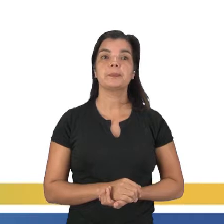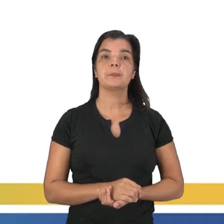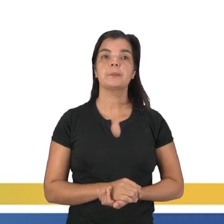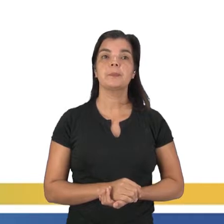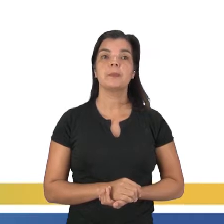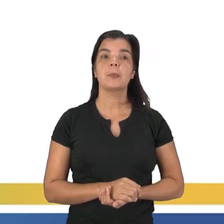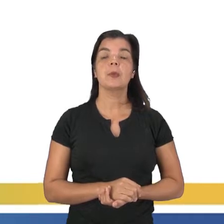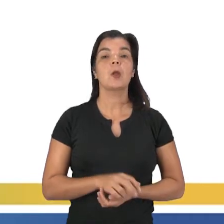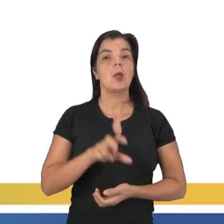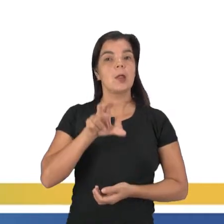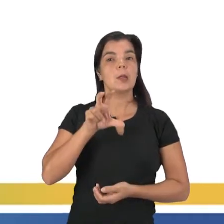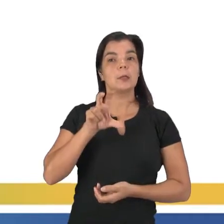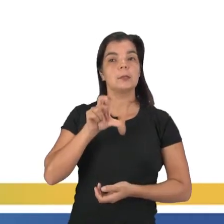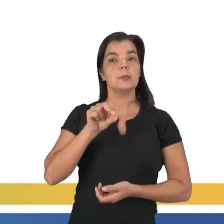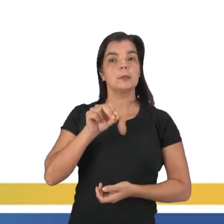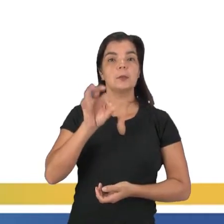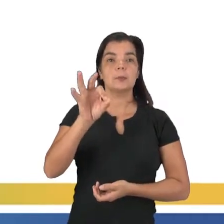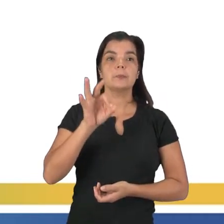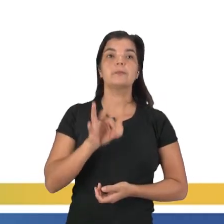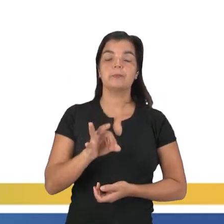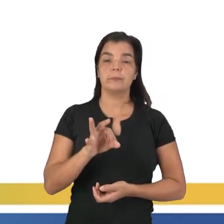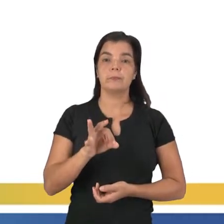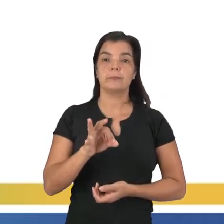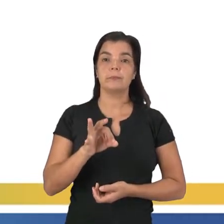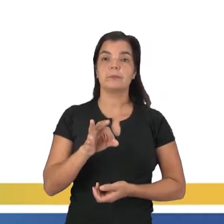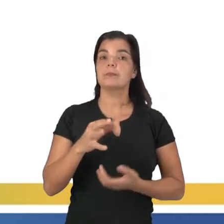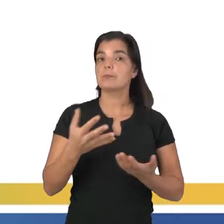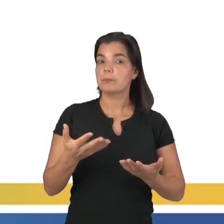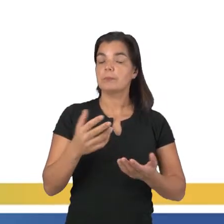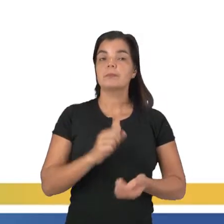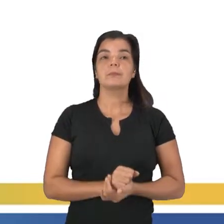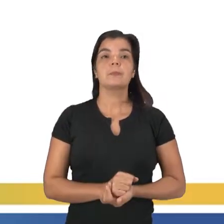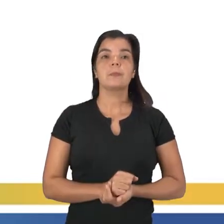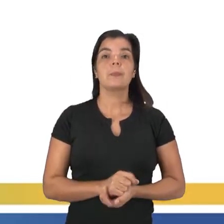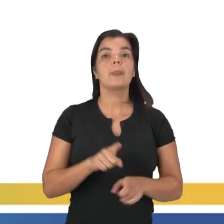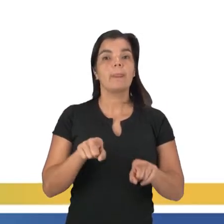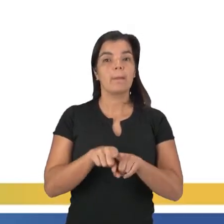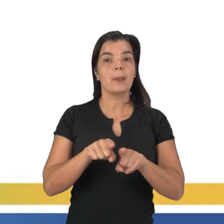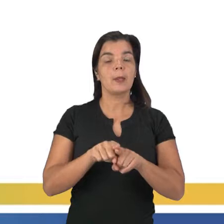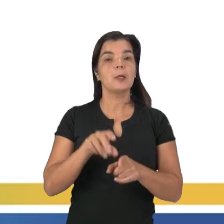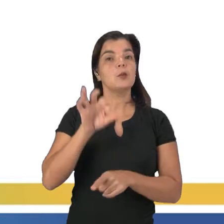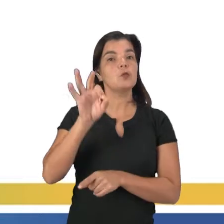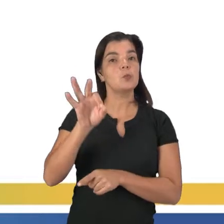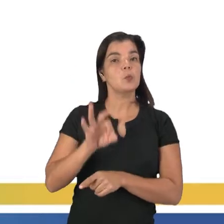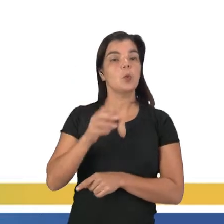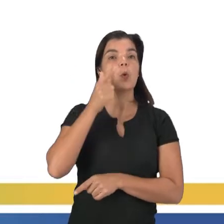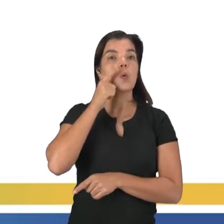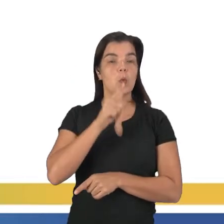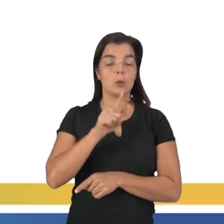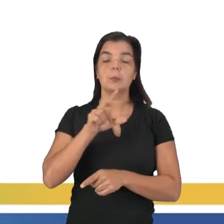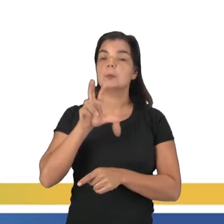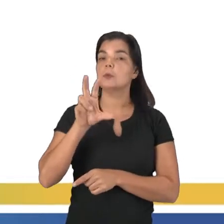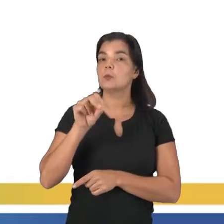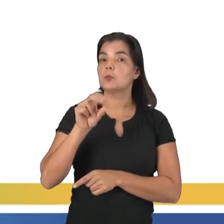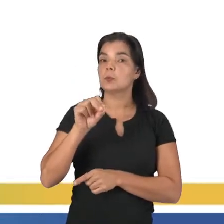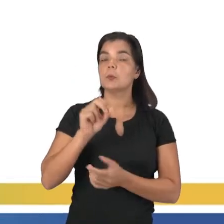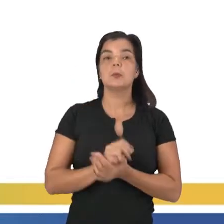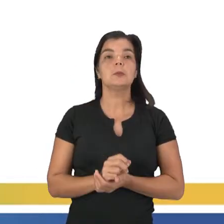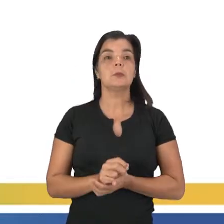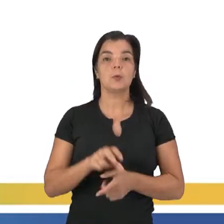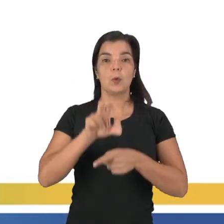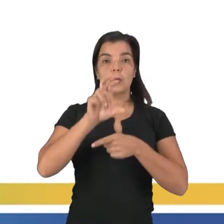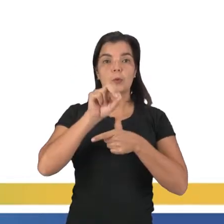ok? O nosso próximo exemplo é 50%. Essa forma de porcentagem, eu consigo escrever 50%